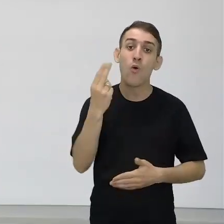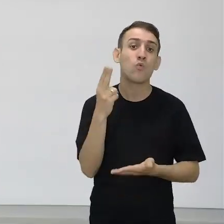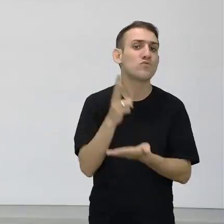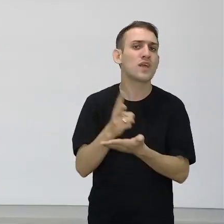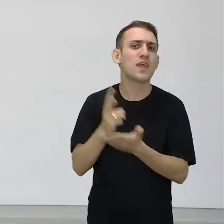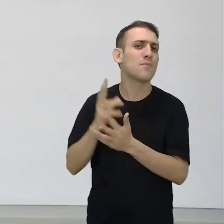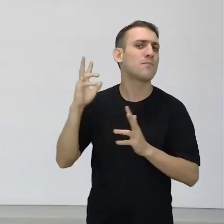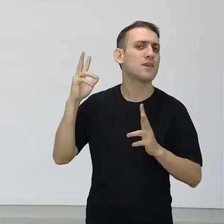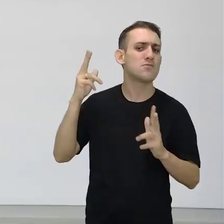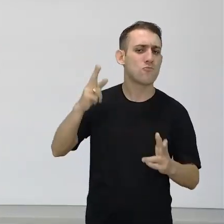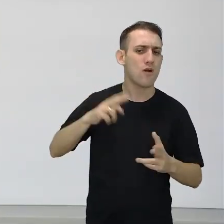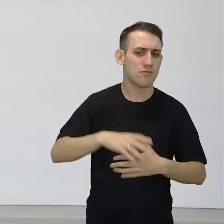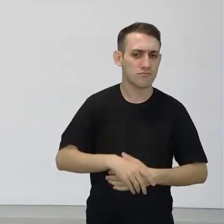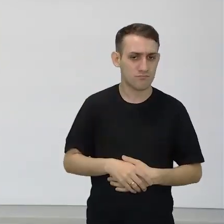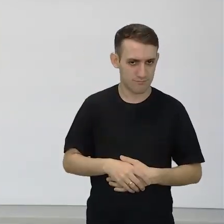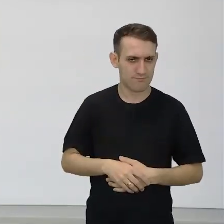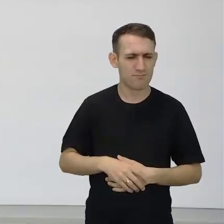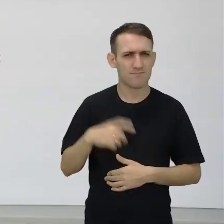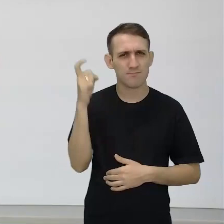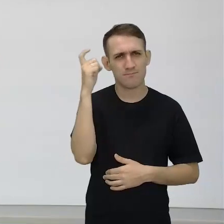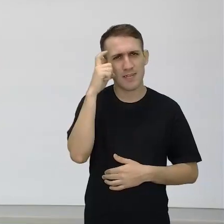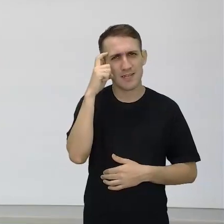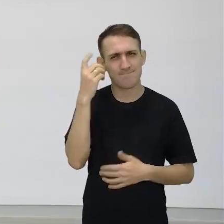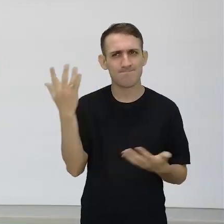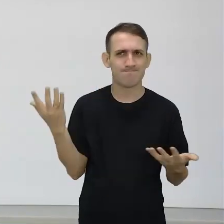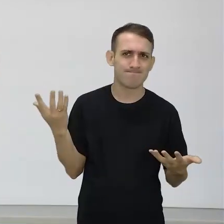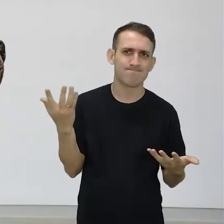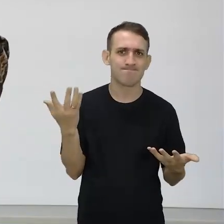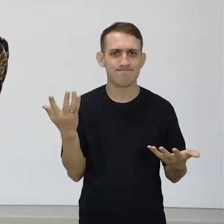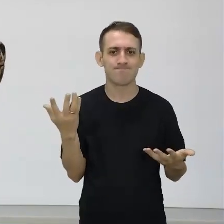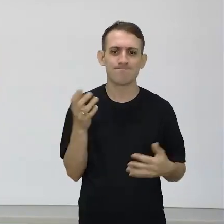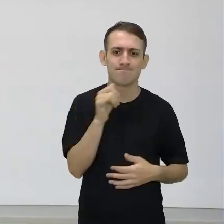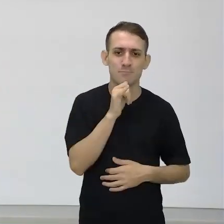jeito? Então vamos pensar aí. Até então,